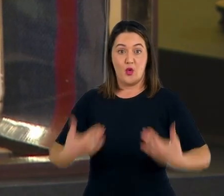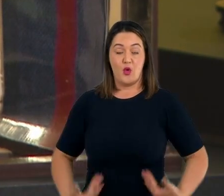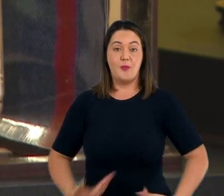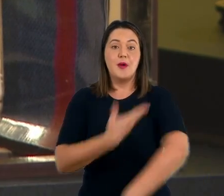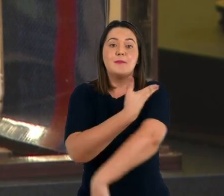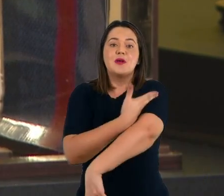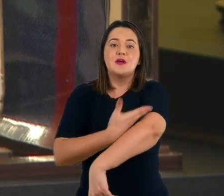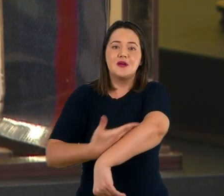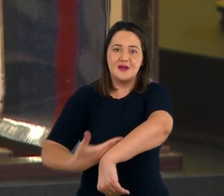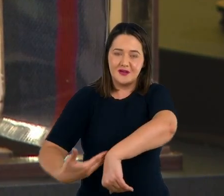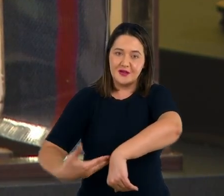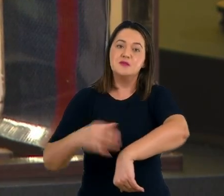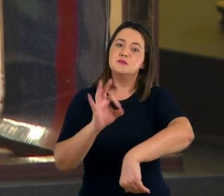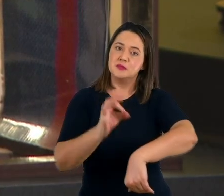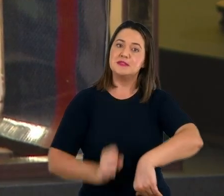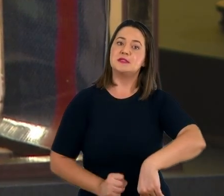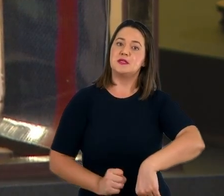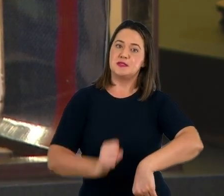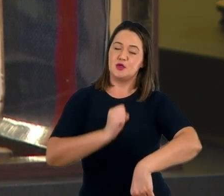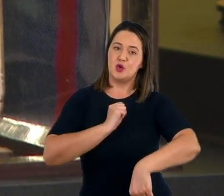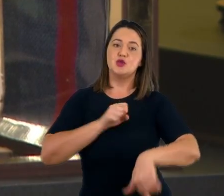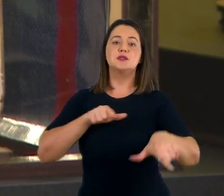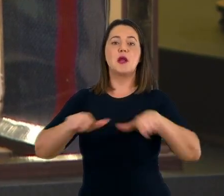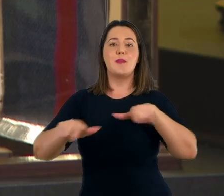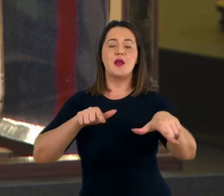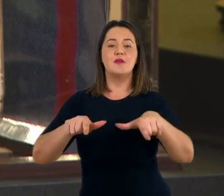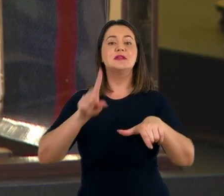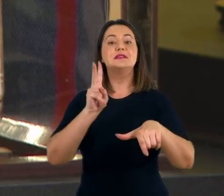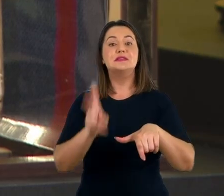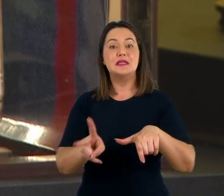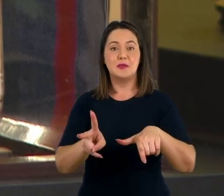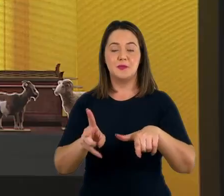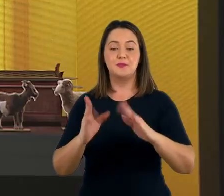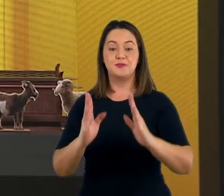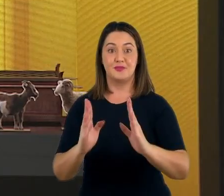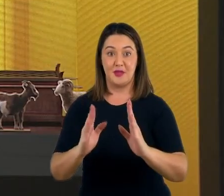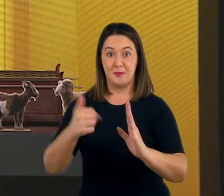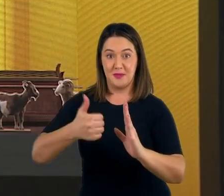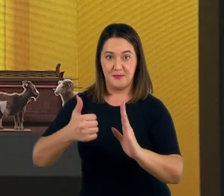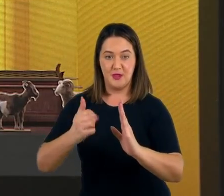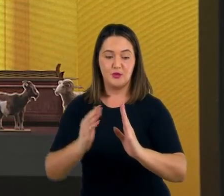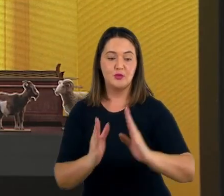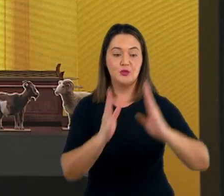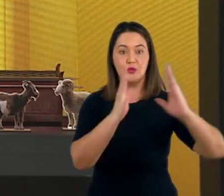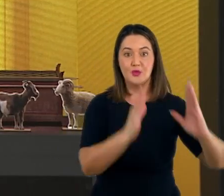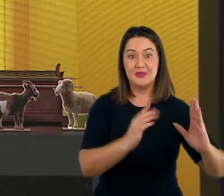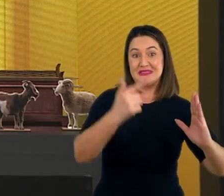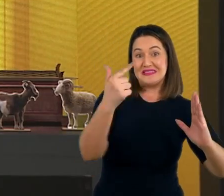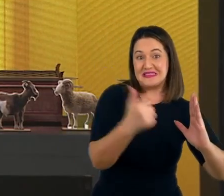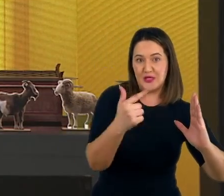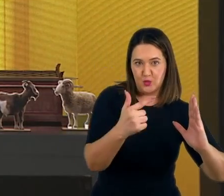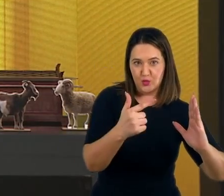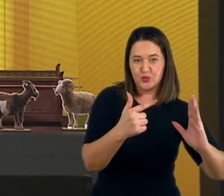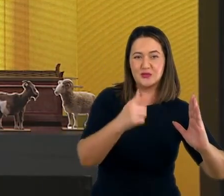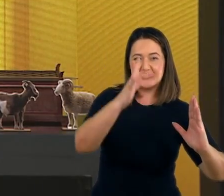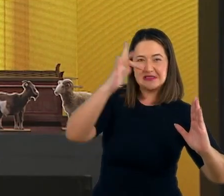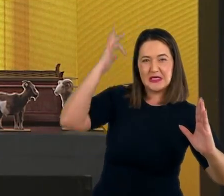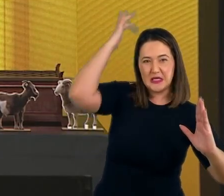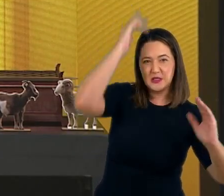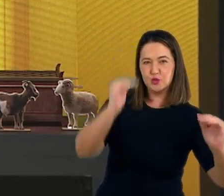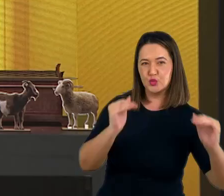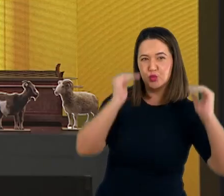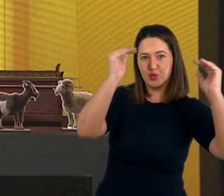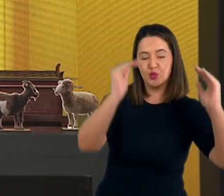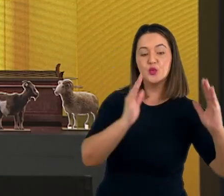vestes diárias. E só para lembrar o que nós falamos no programa passado, apenas uma vez por ano é que